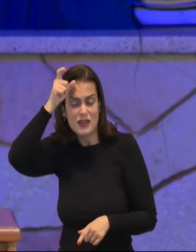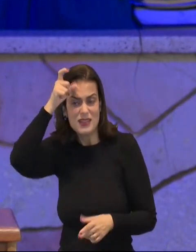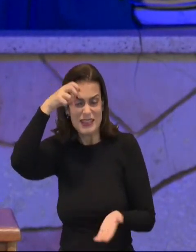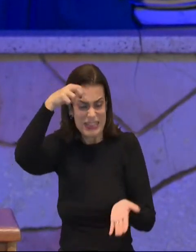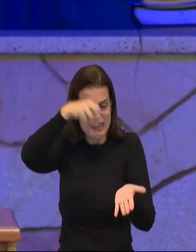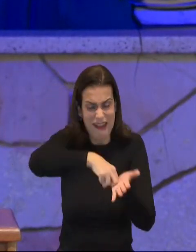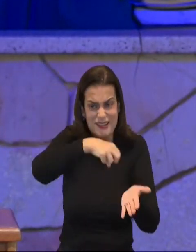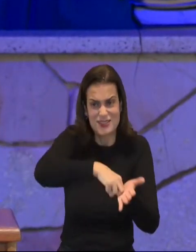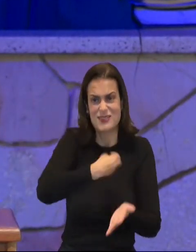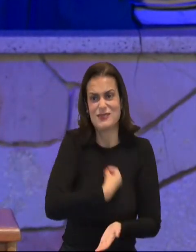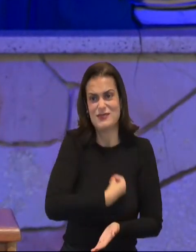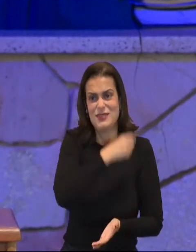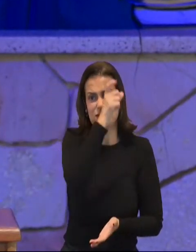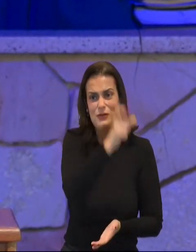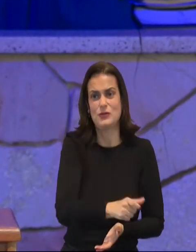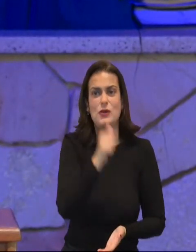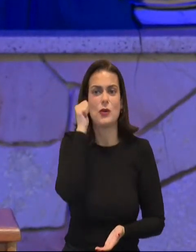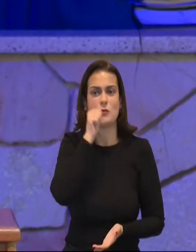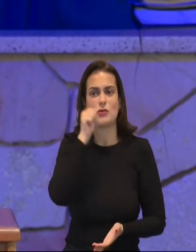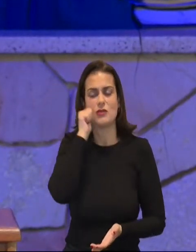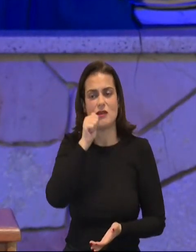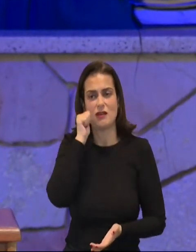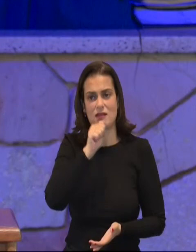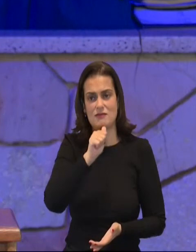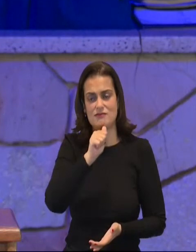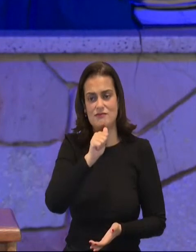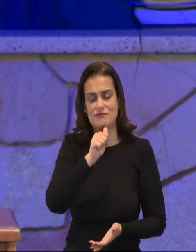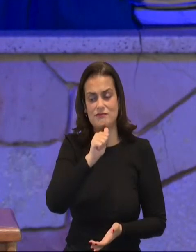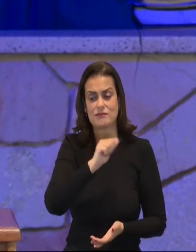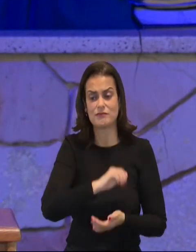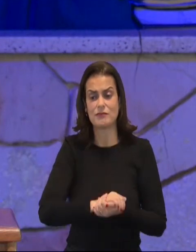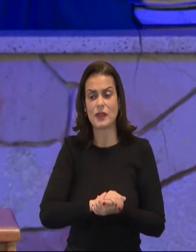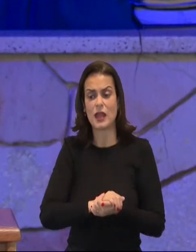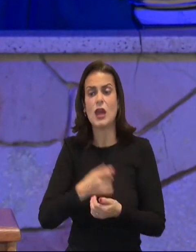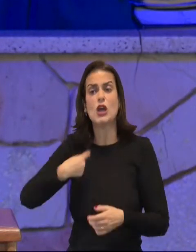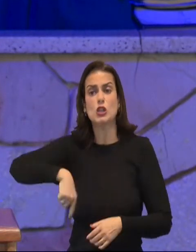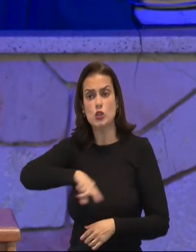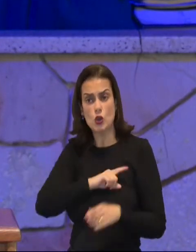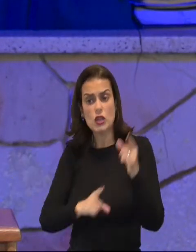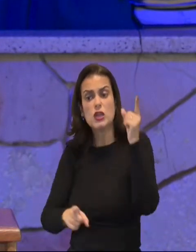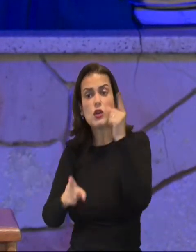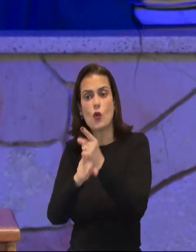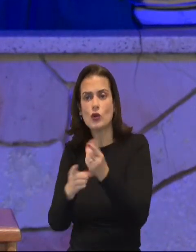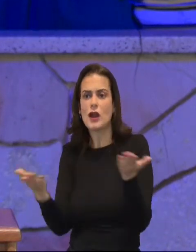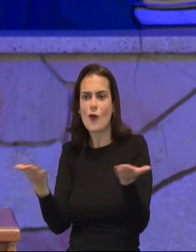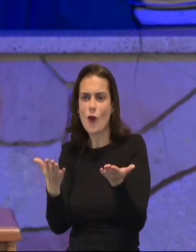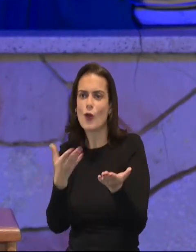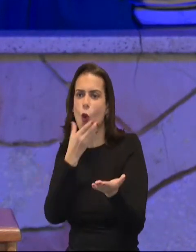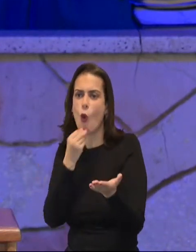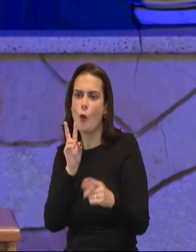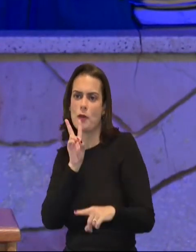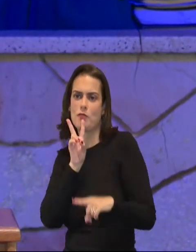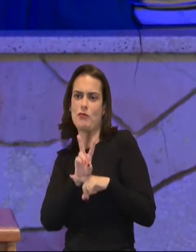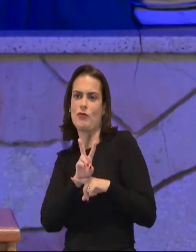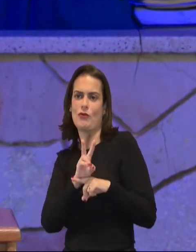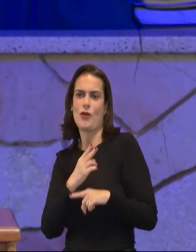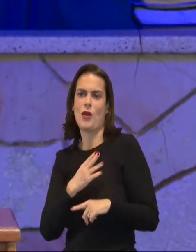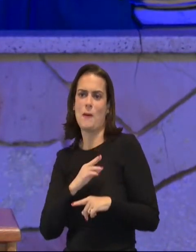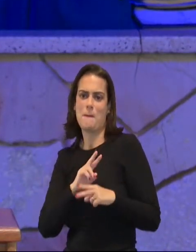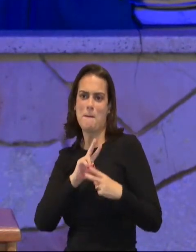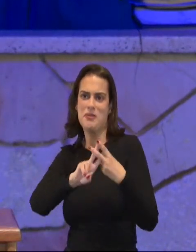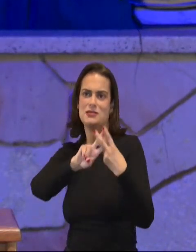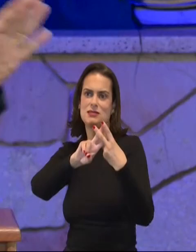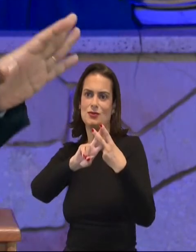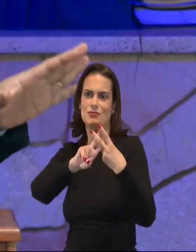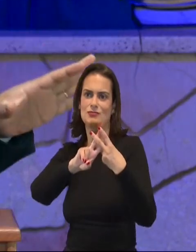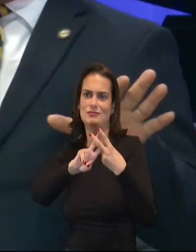mulher. A palavra. E vamos encontrar agora o carcereiro, que desperta com um terremoto.